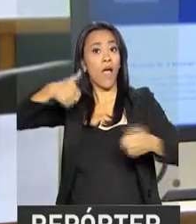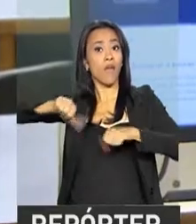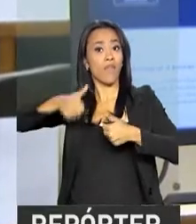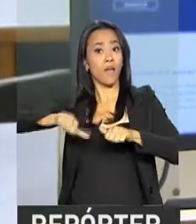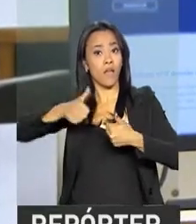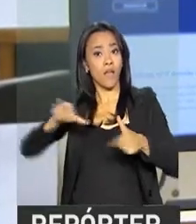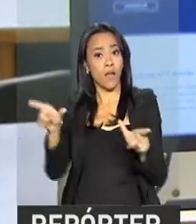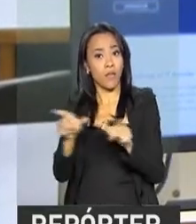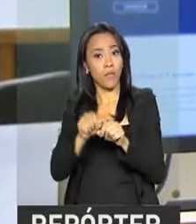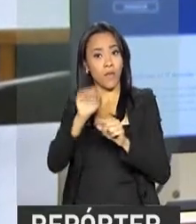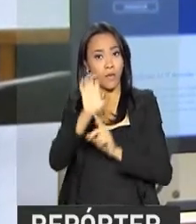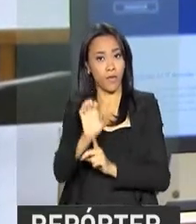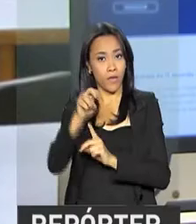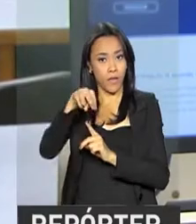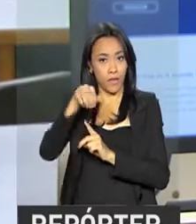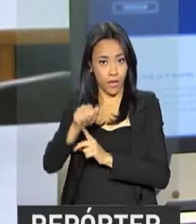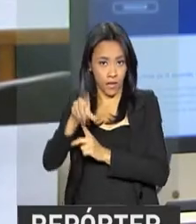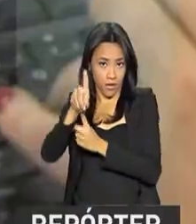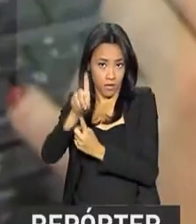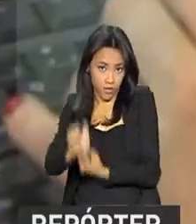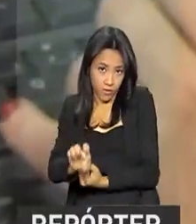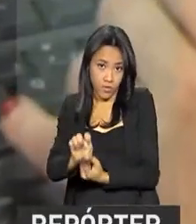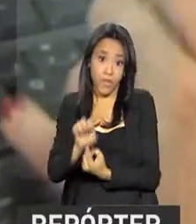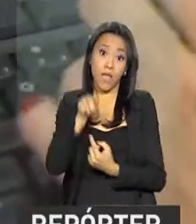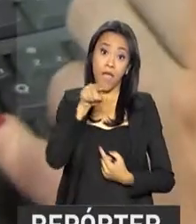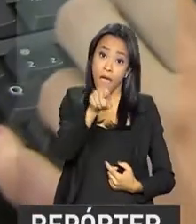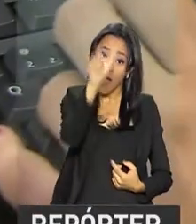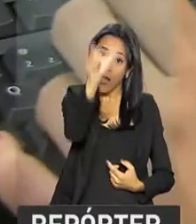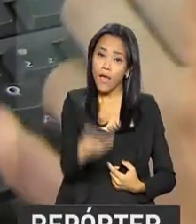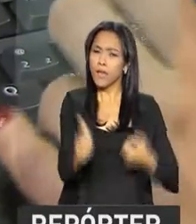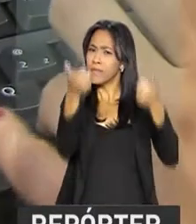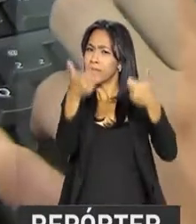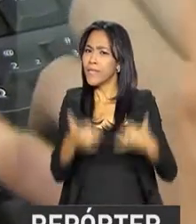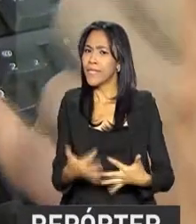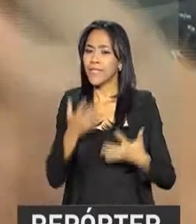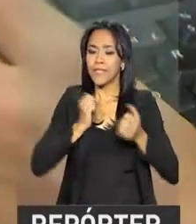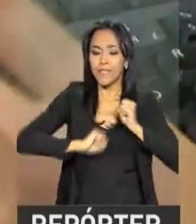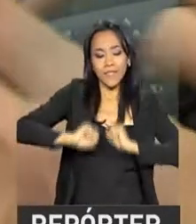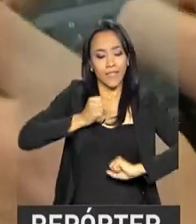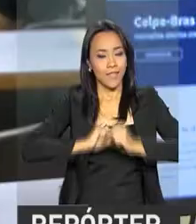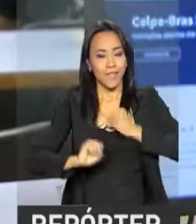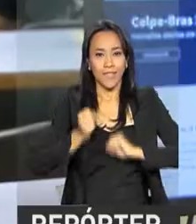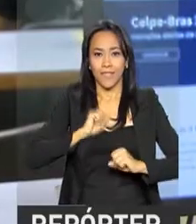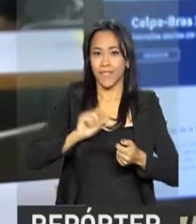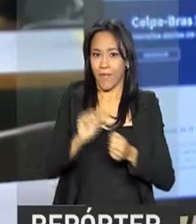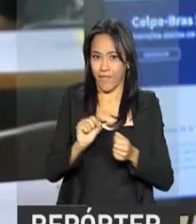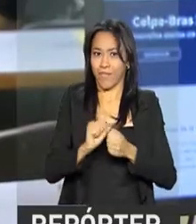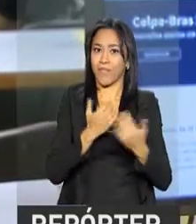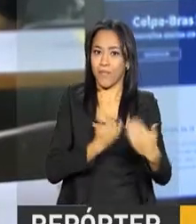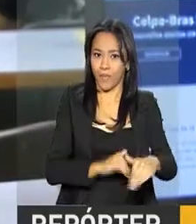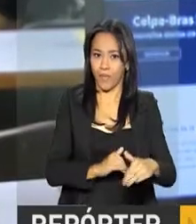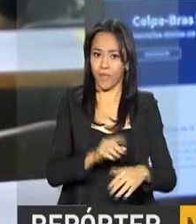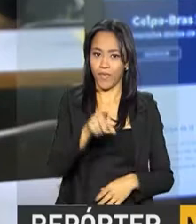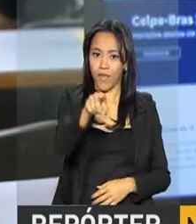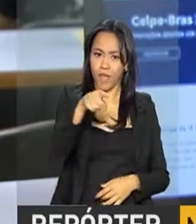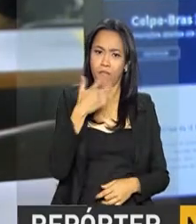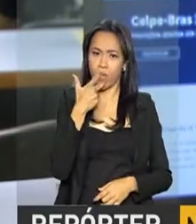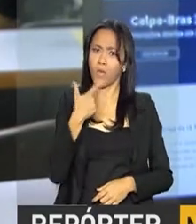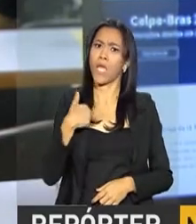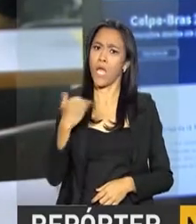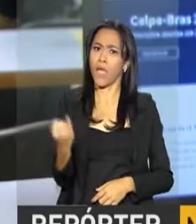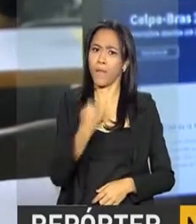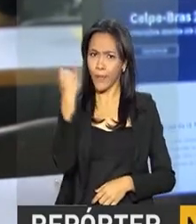de Desempenho de Estudantes, o ENAD. A estudante conta que está ansiosa para fazer a prova. Para mim, ela é bastante